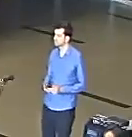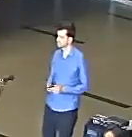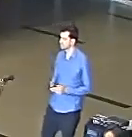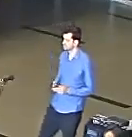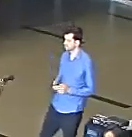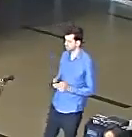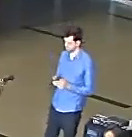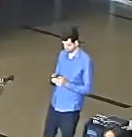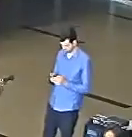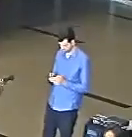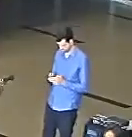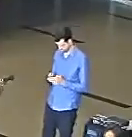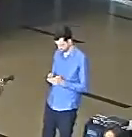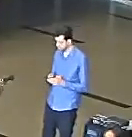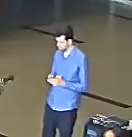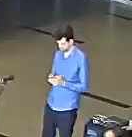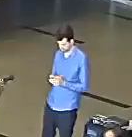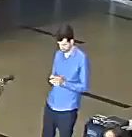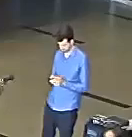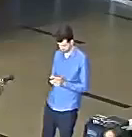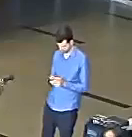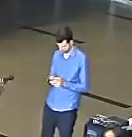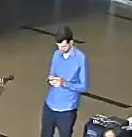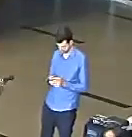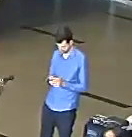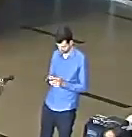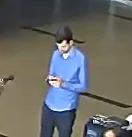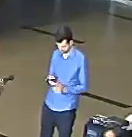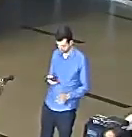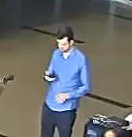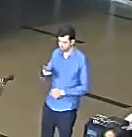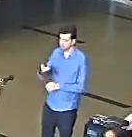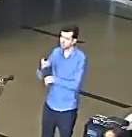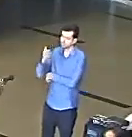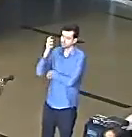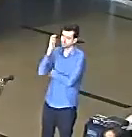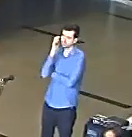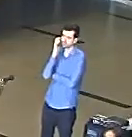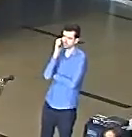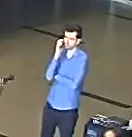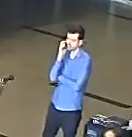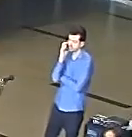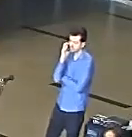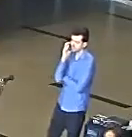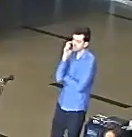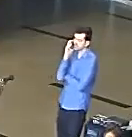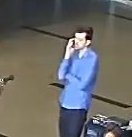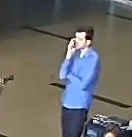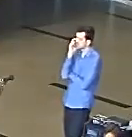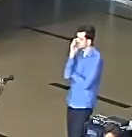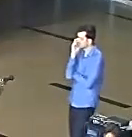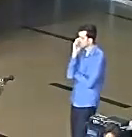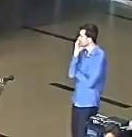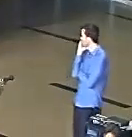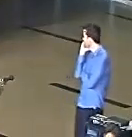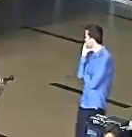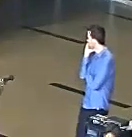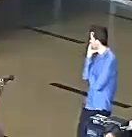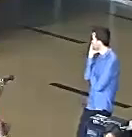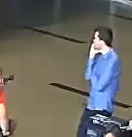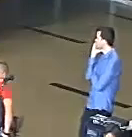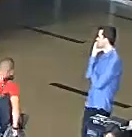eu fiquei bem comovido aqui com diversas falas né e acho que eh Há muita